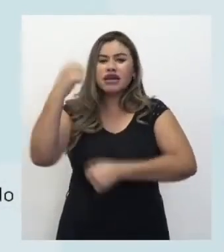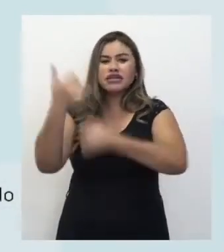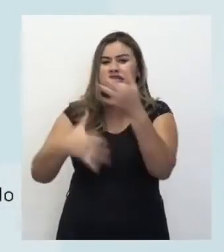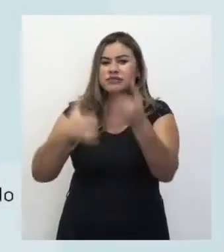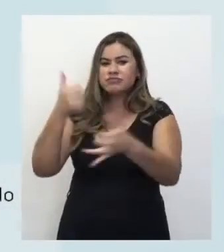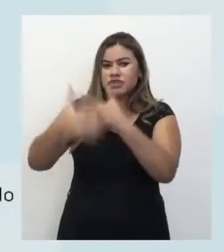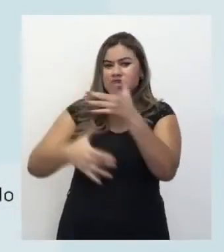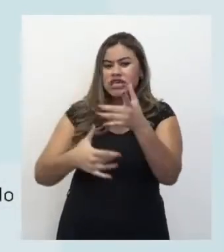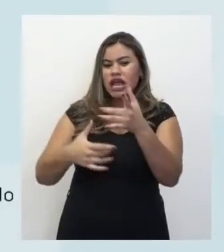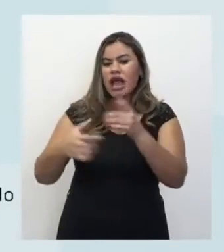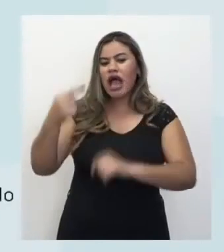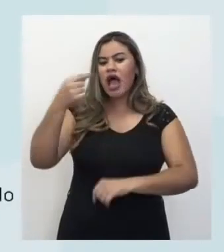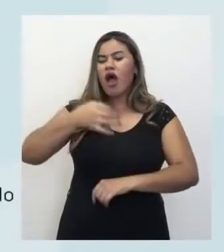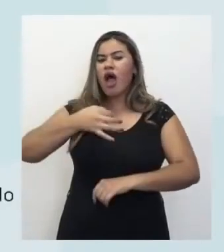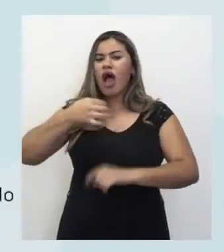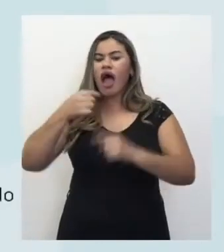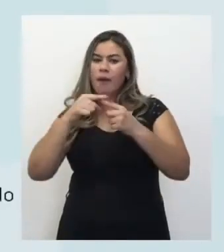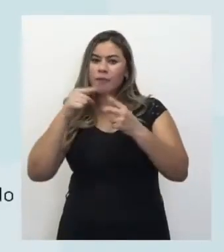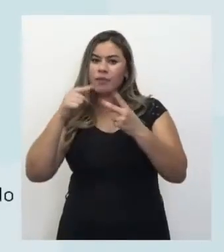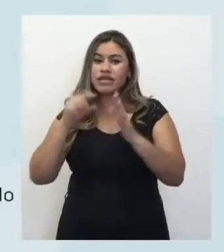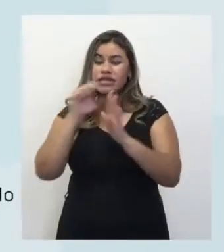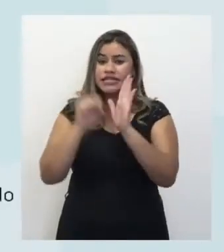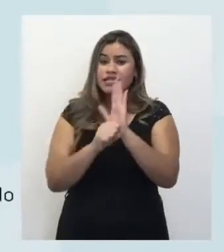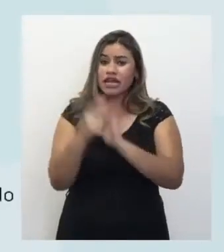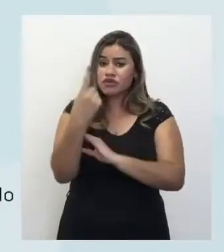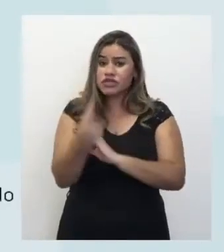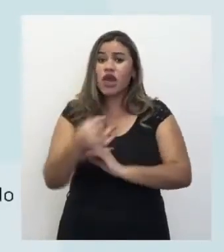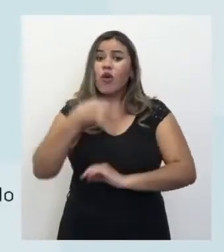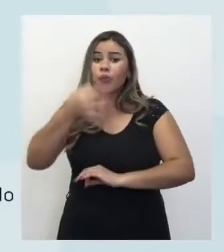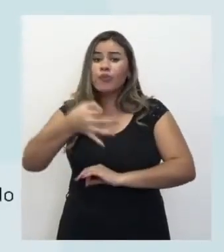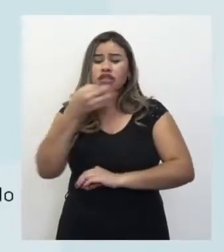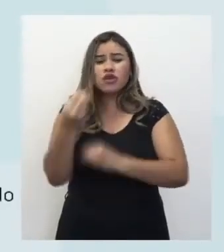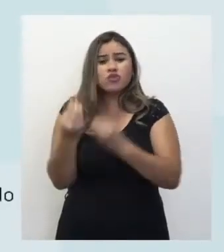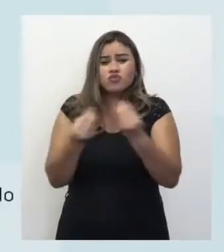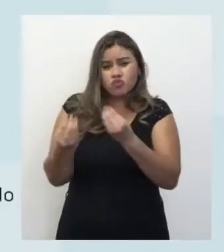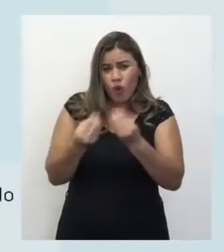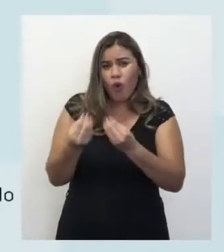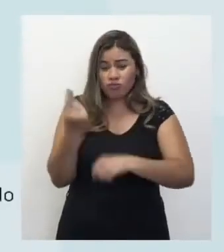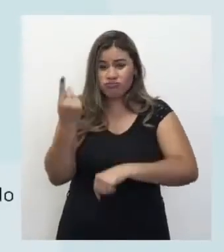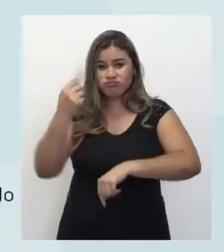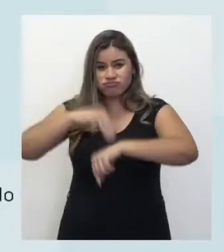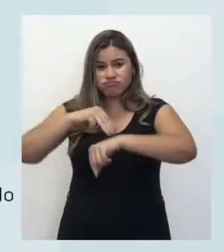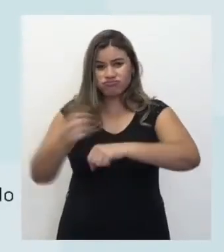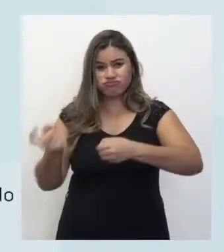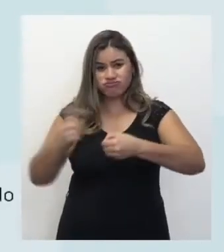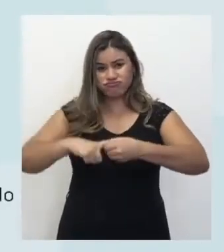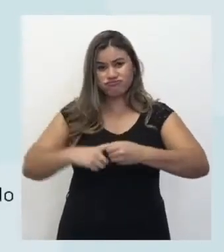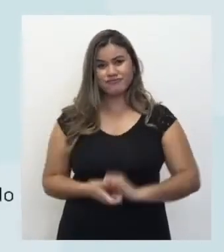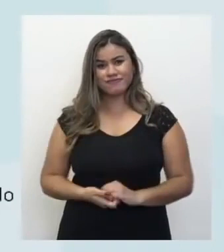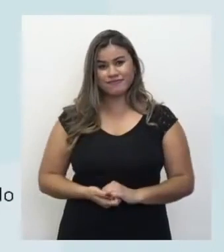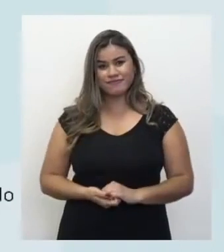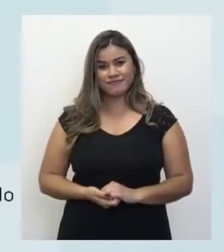considerando que se trata de duas mulheres do século XVI? Um minutinho e já voltamos.